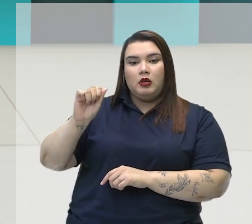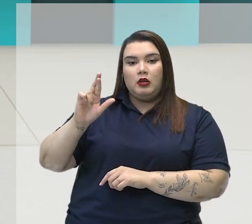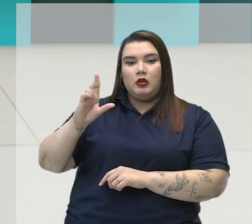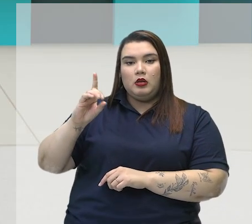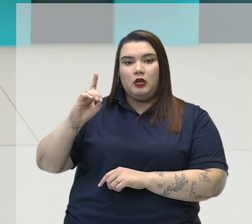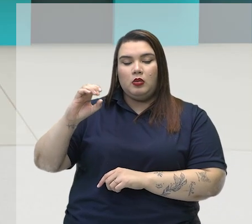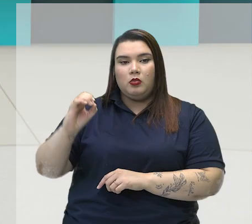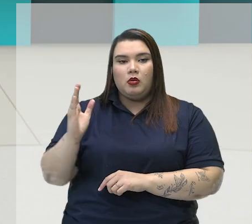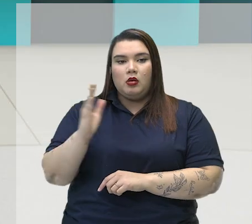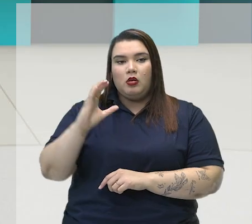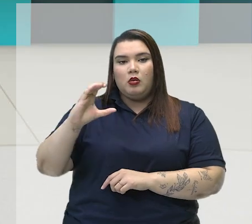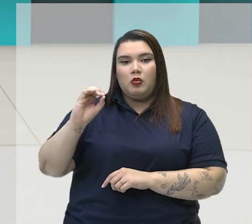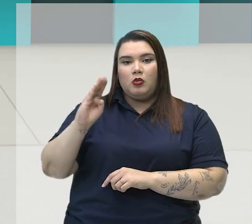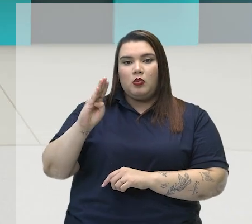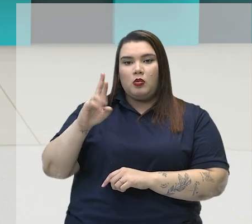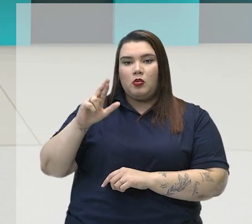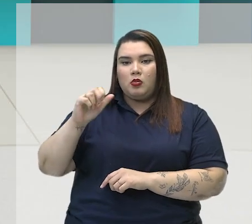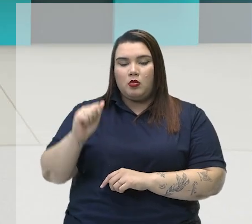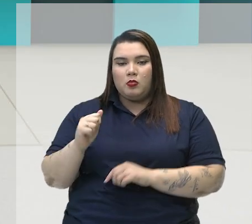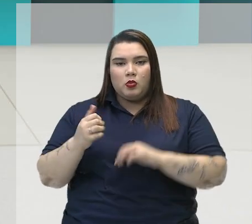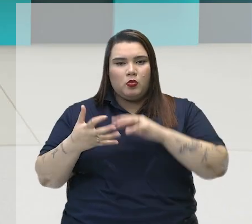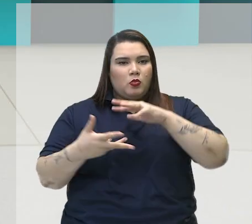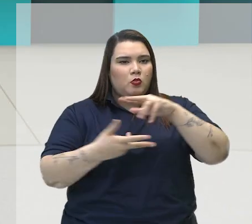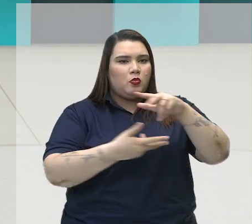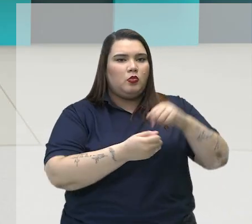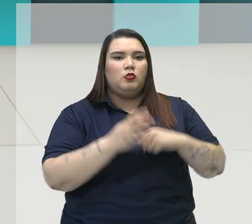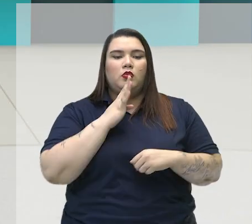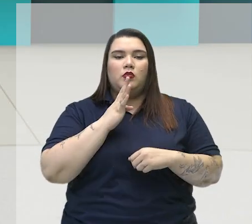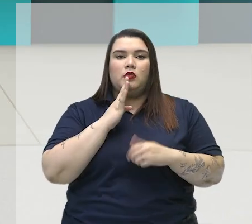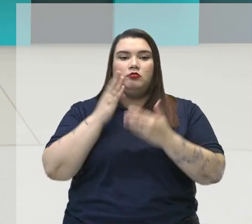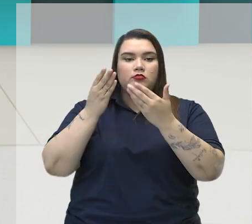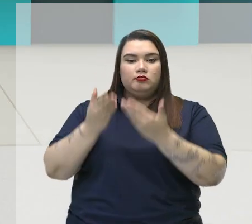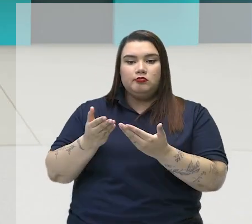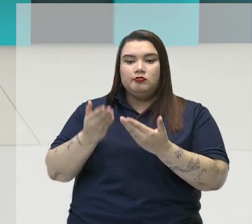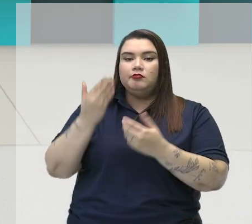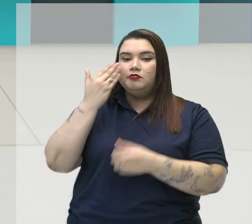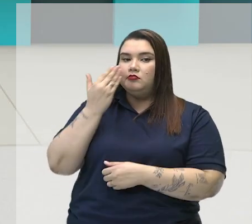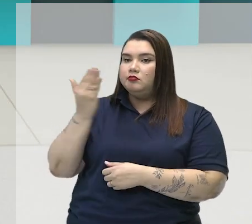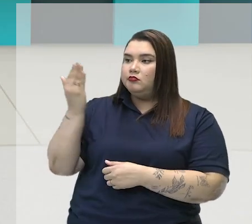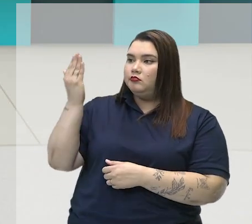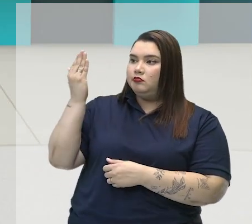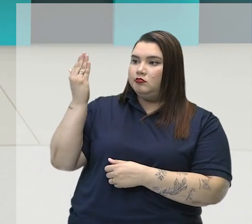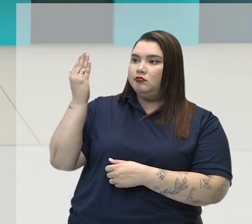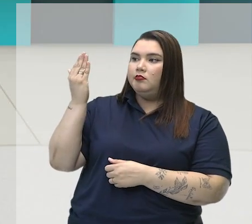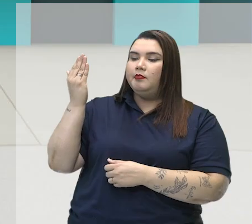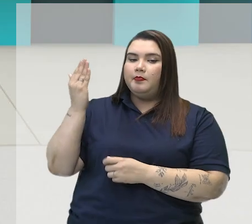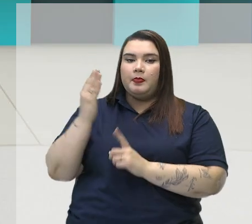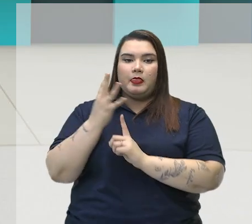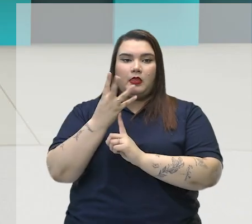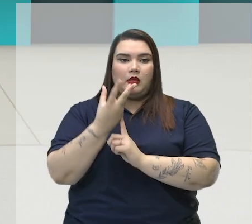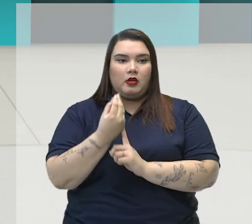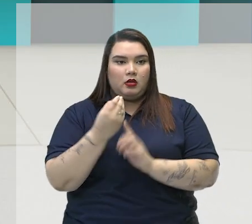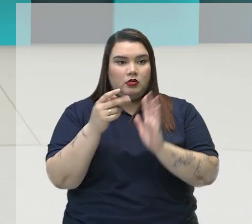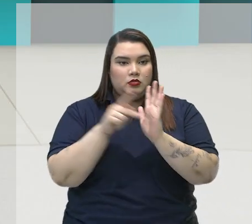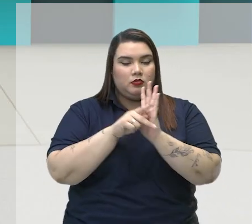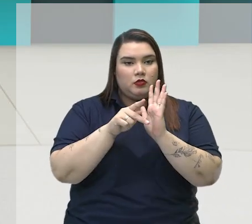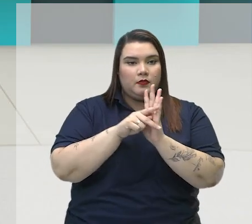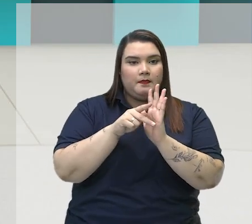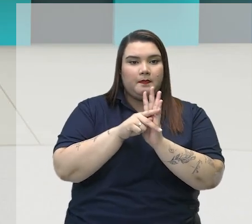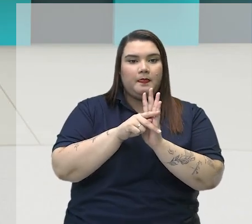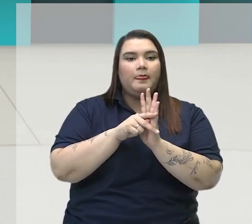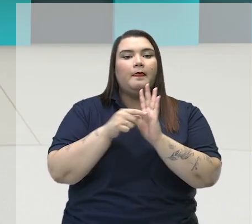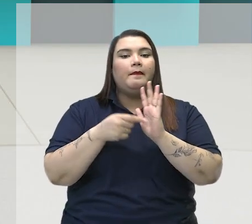ele é reconhecido no mundo inteiro através dos seus trabalhos. E aqui nós temos uma obra dele, um mural,